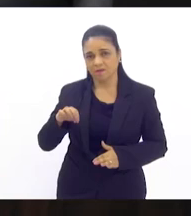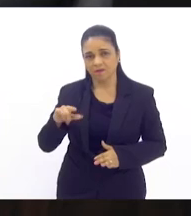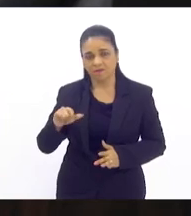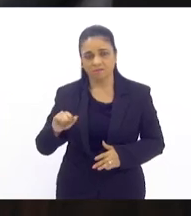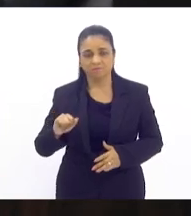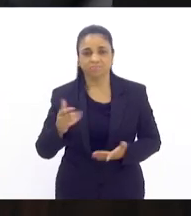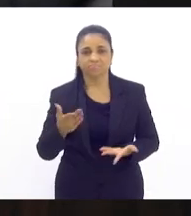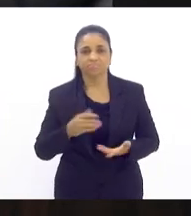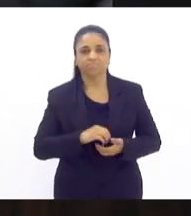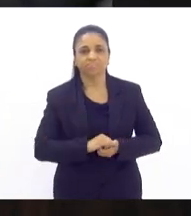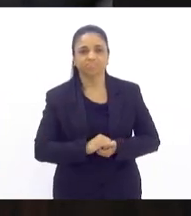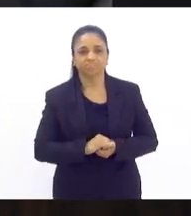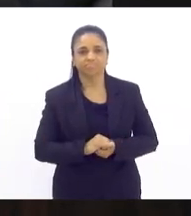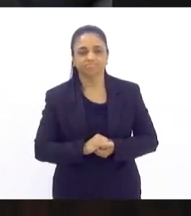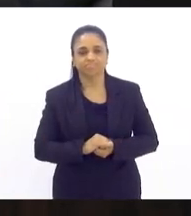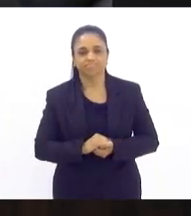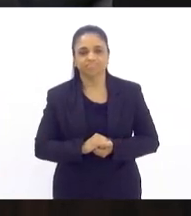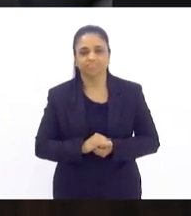perdão